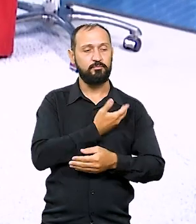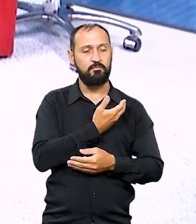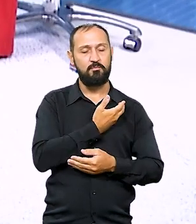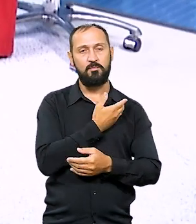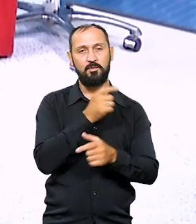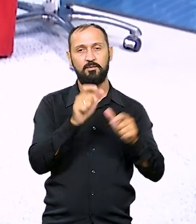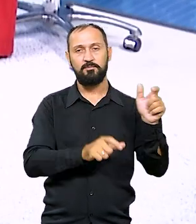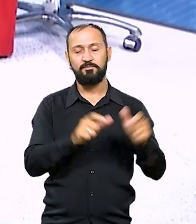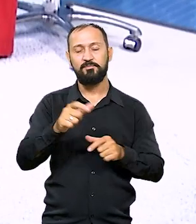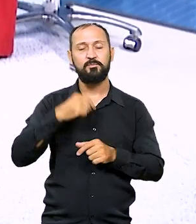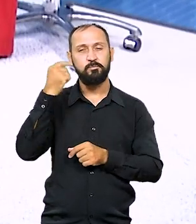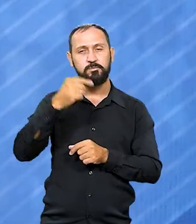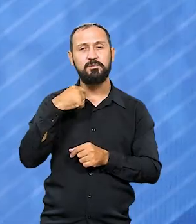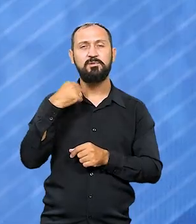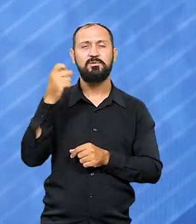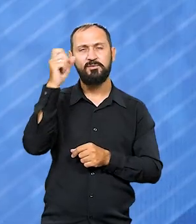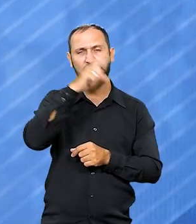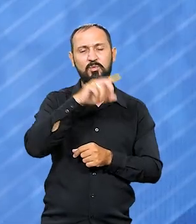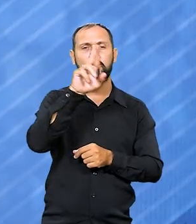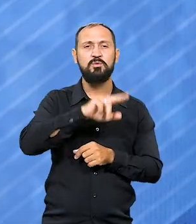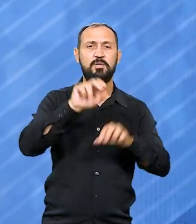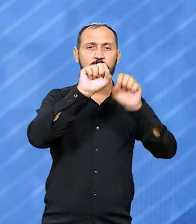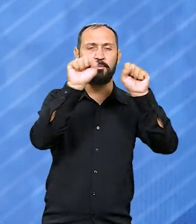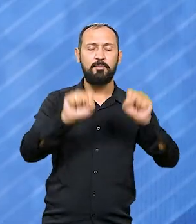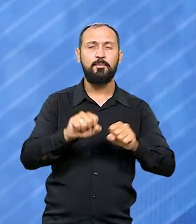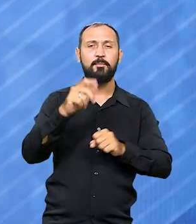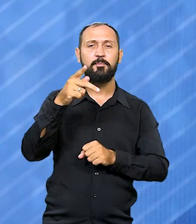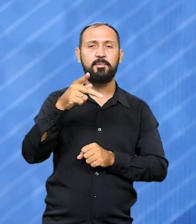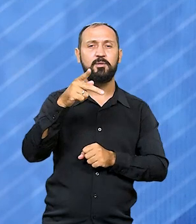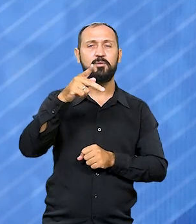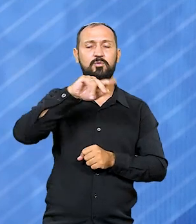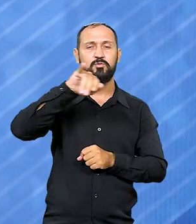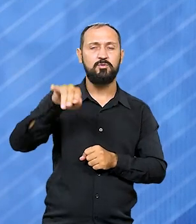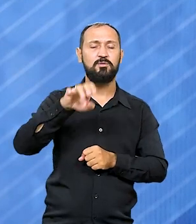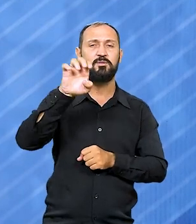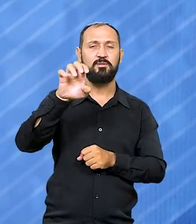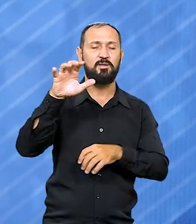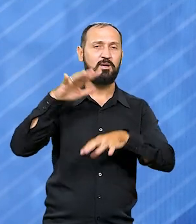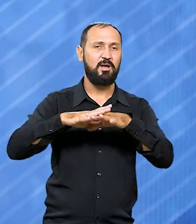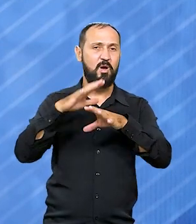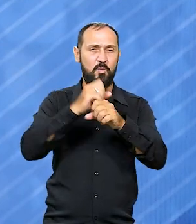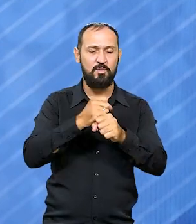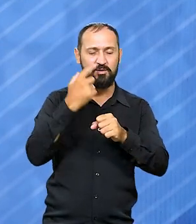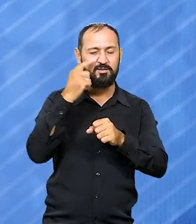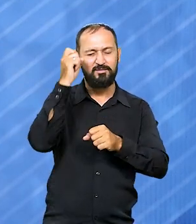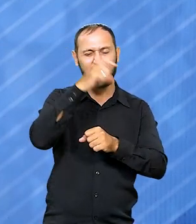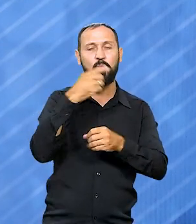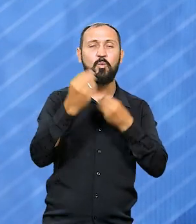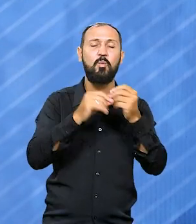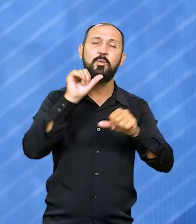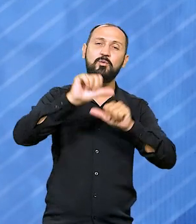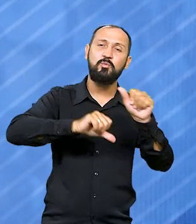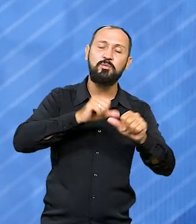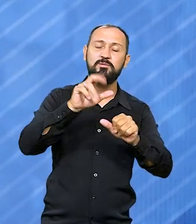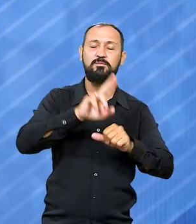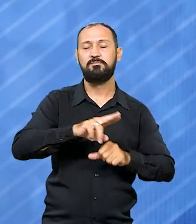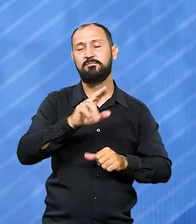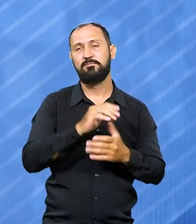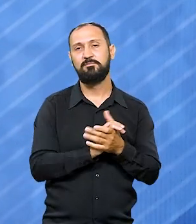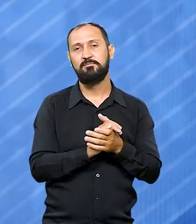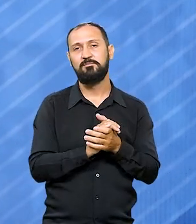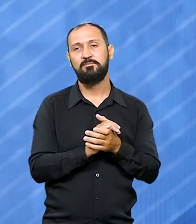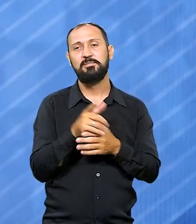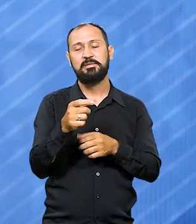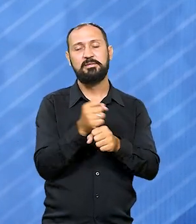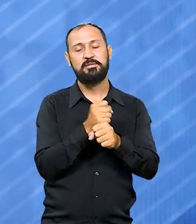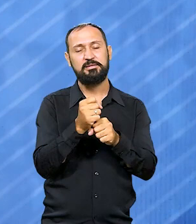trouxe benefícios para os colegas advogados que estavam tendo dificuldade de utilizar o sistema do PJ ECALC e vinham sentindo essa necessidade de